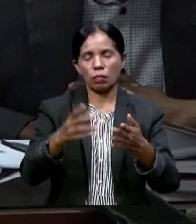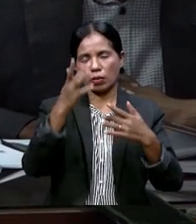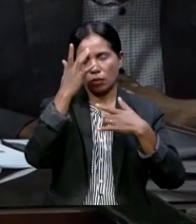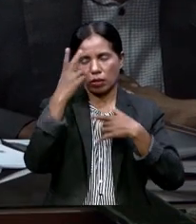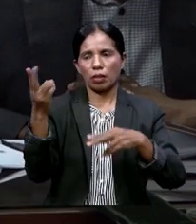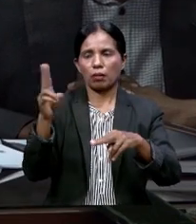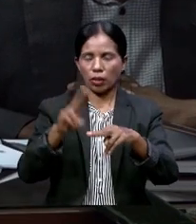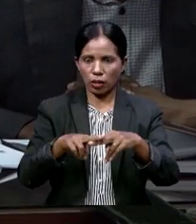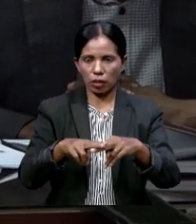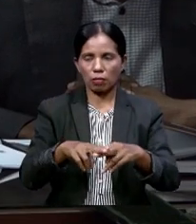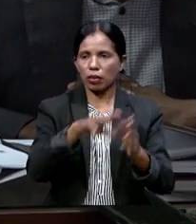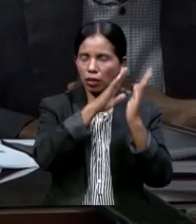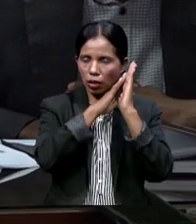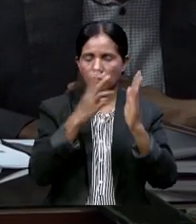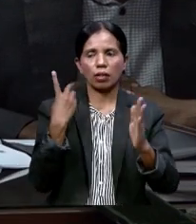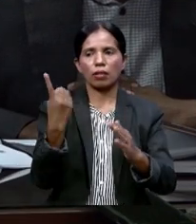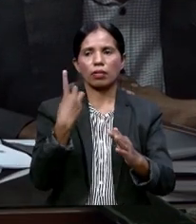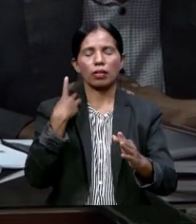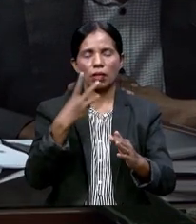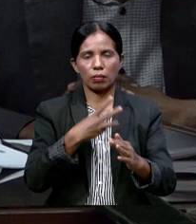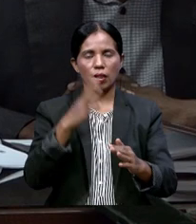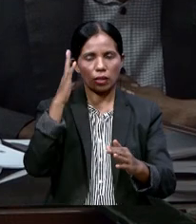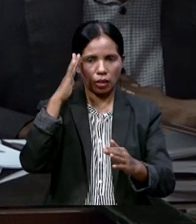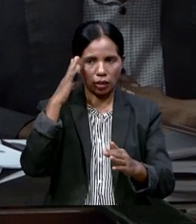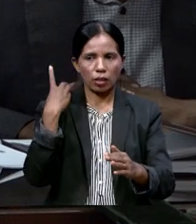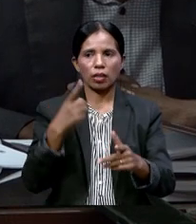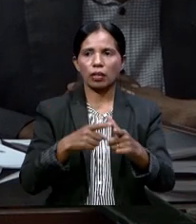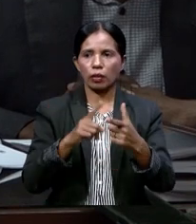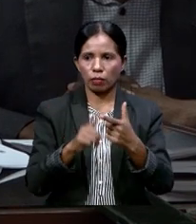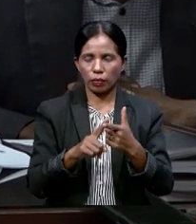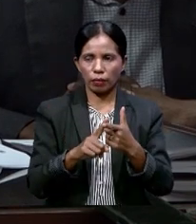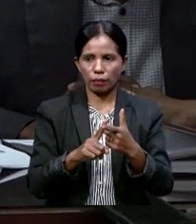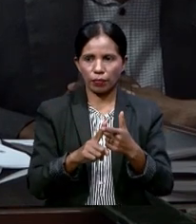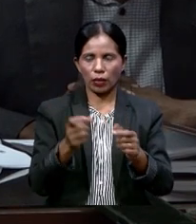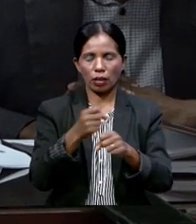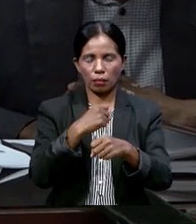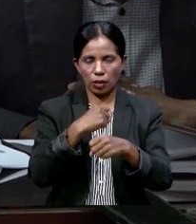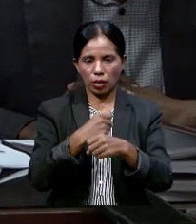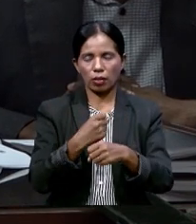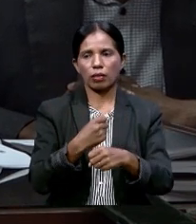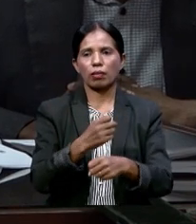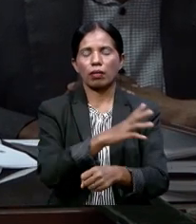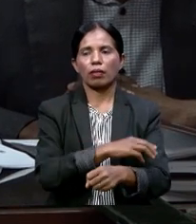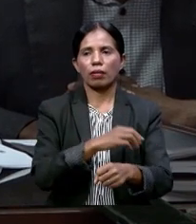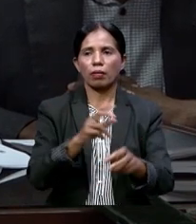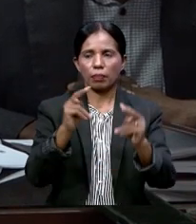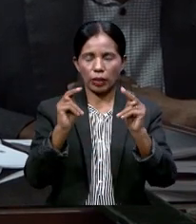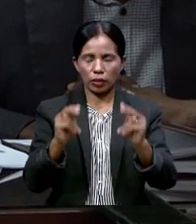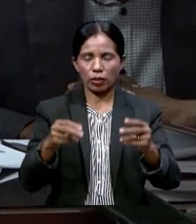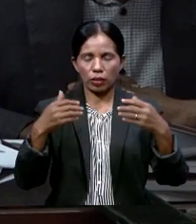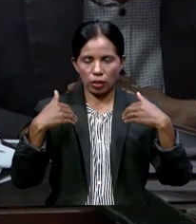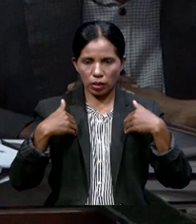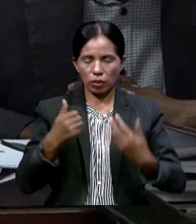fatini. Ne ami consciente hela, depois ami halo halo na diagnóstico kata persija ya solusau